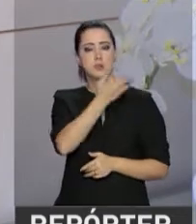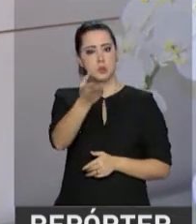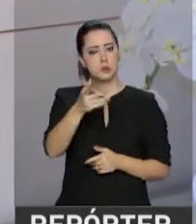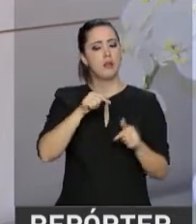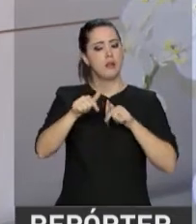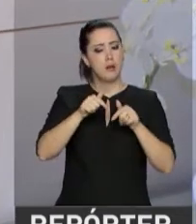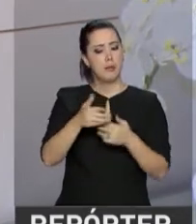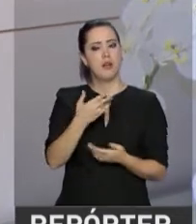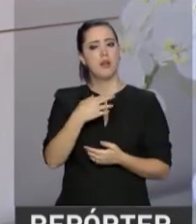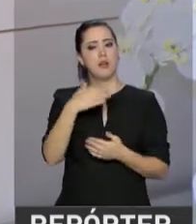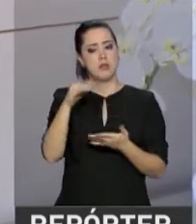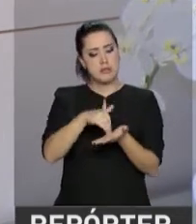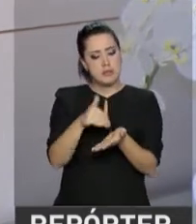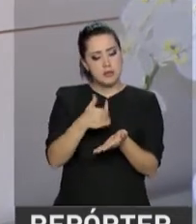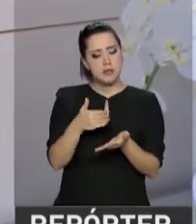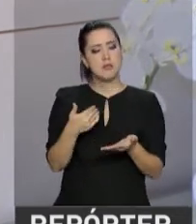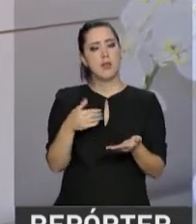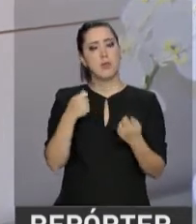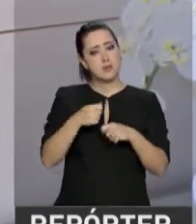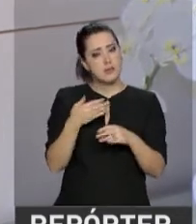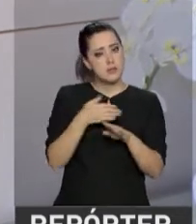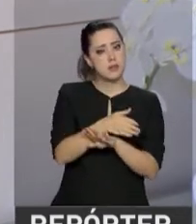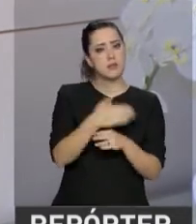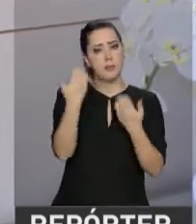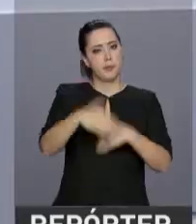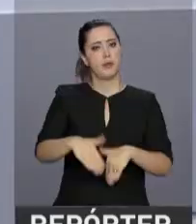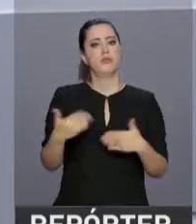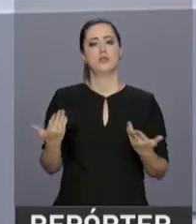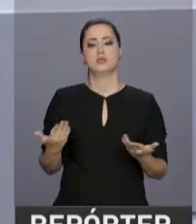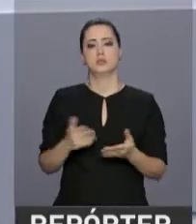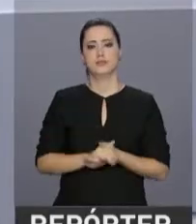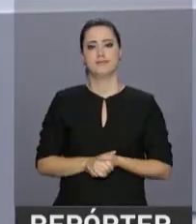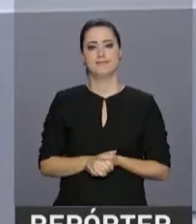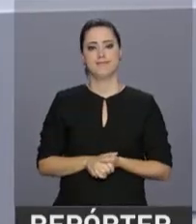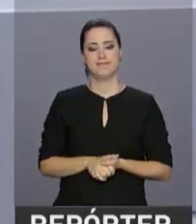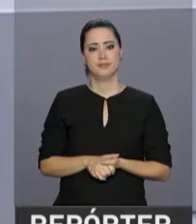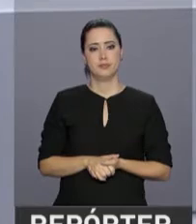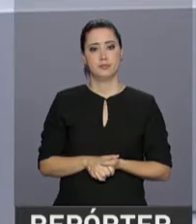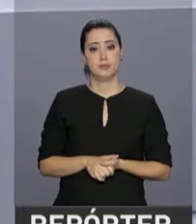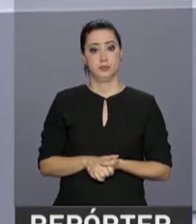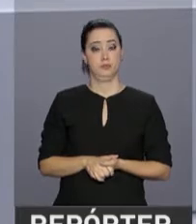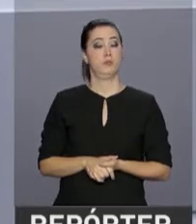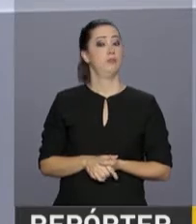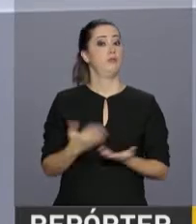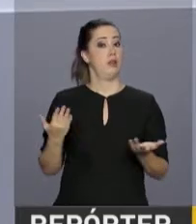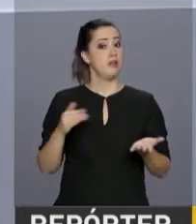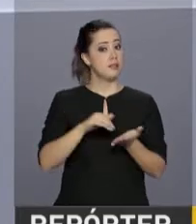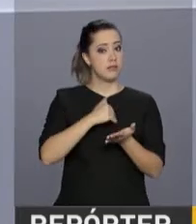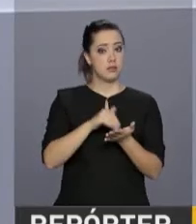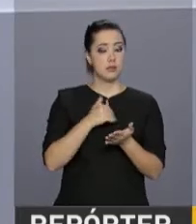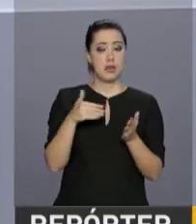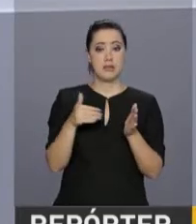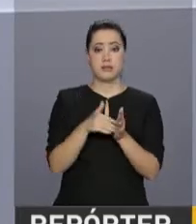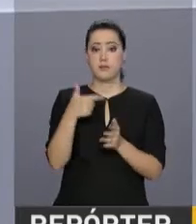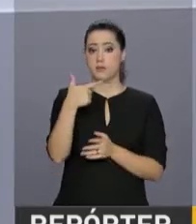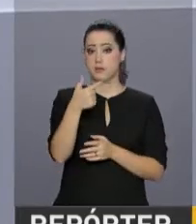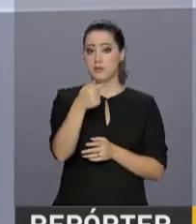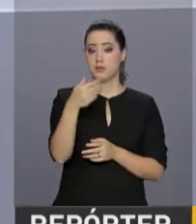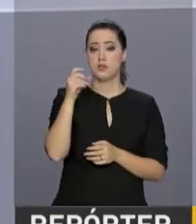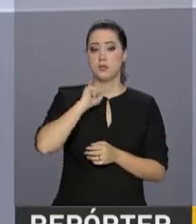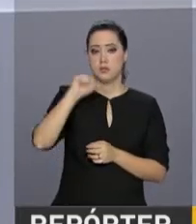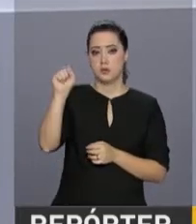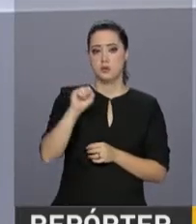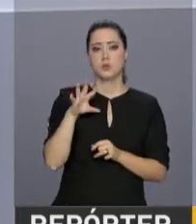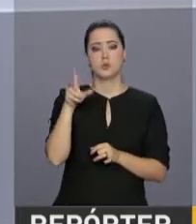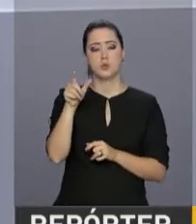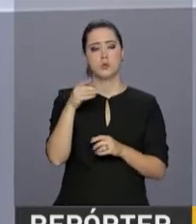ato de fazer a inscrição e comparecer ao dia da prova vale reforçar que as inscrições vão até o dia 27